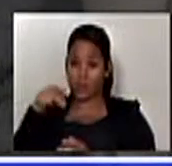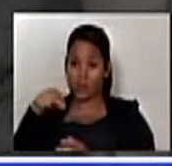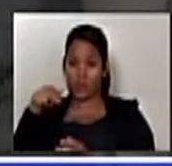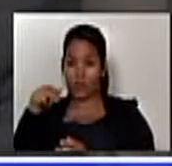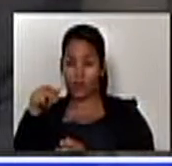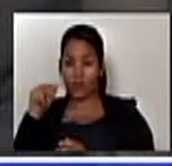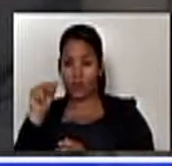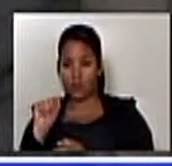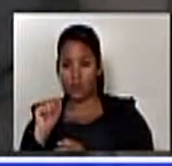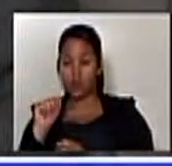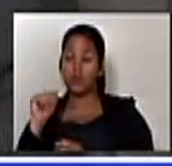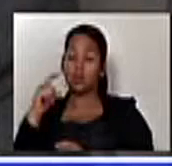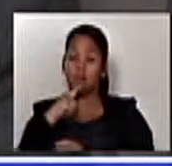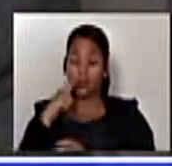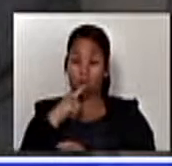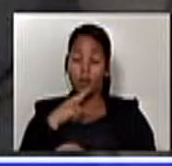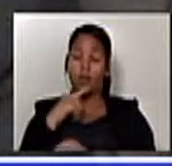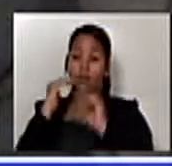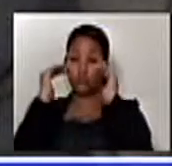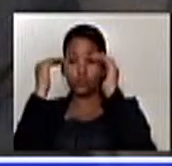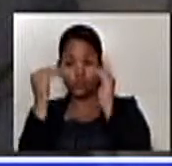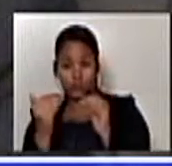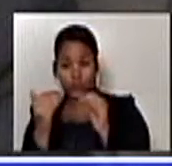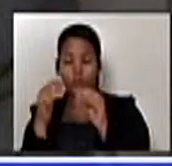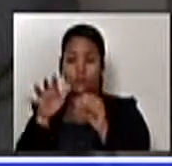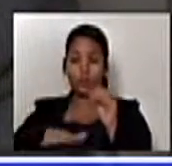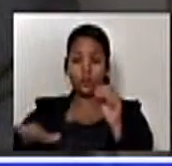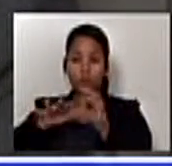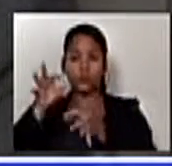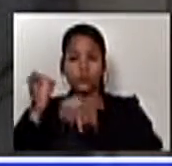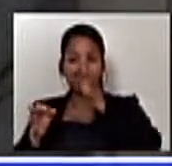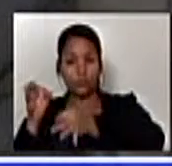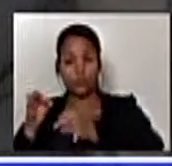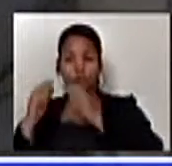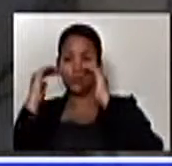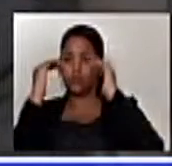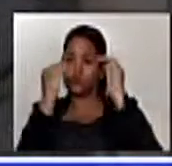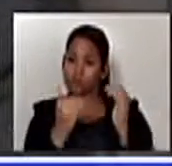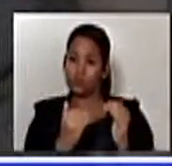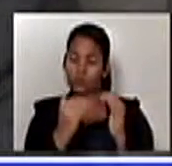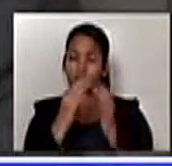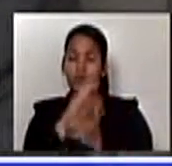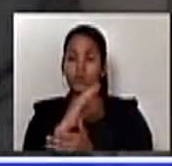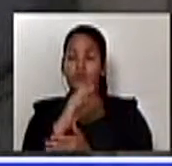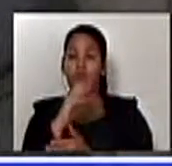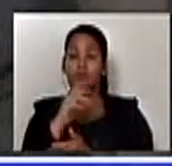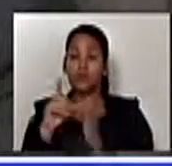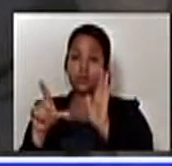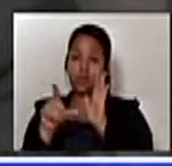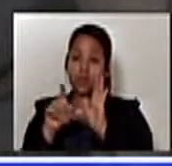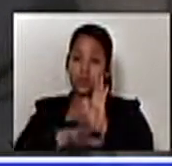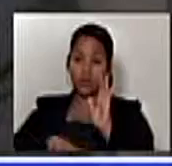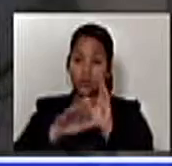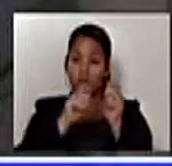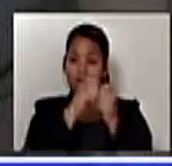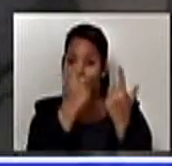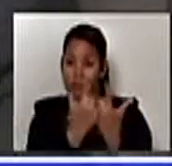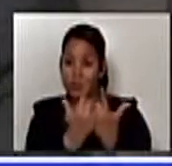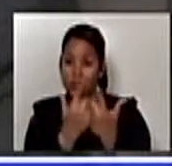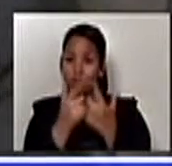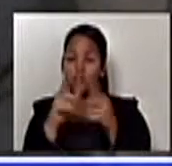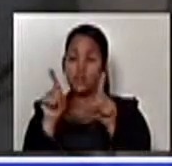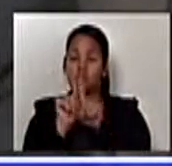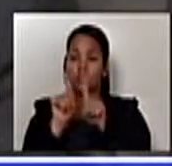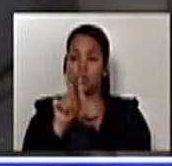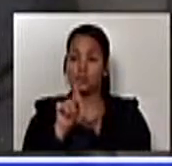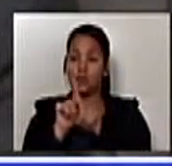instituições, tanto o Poder Judiciário, a Defensoria Pública, a Assembleia Legislativa, o Tribunal de Contas, no sentido de